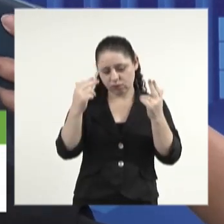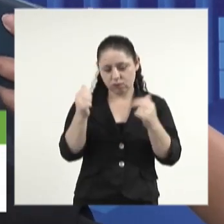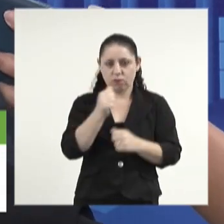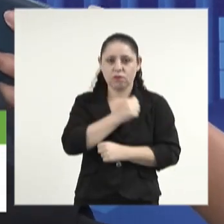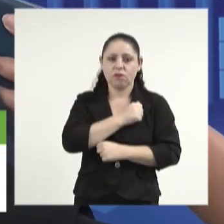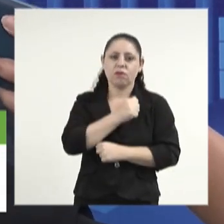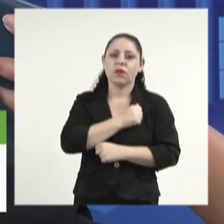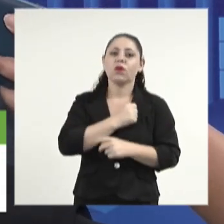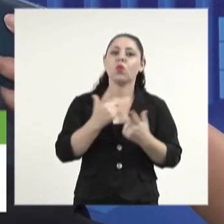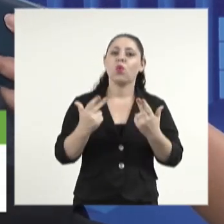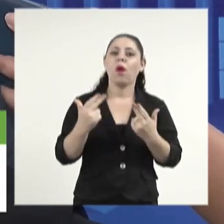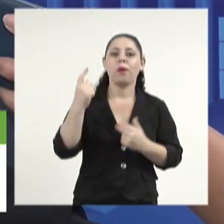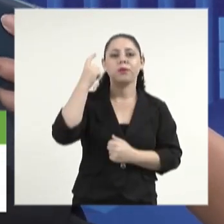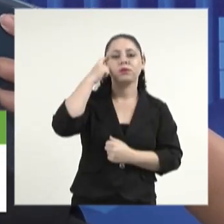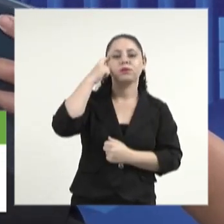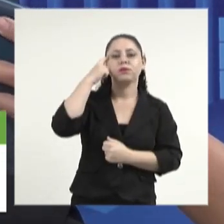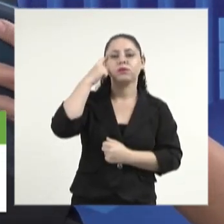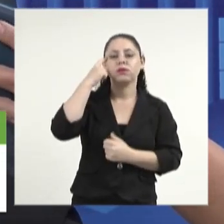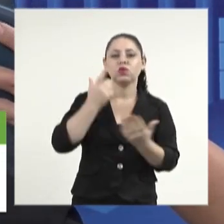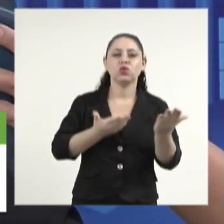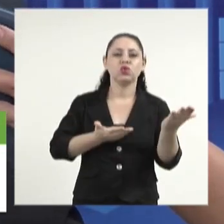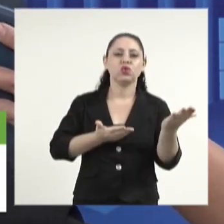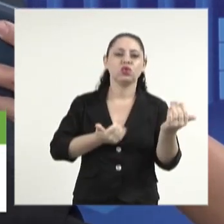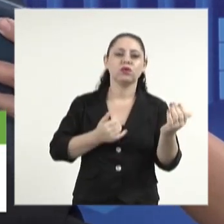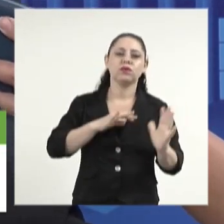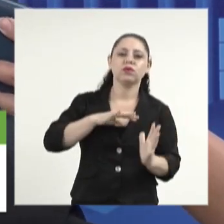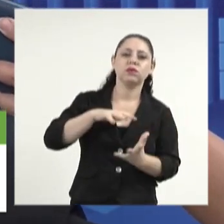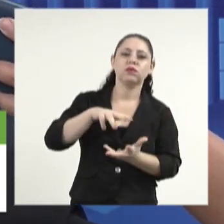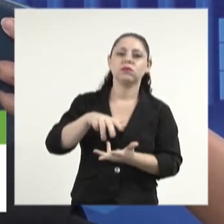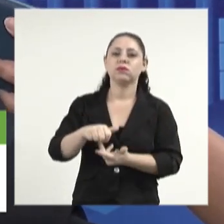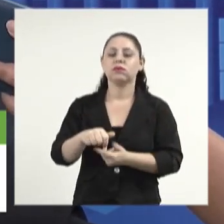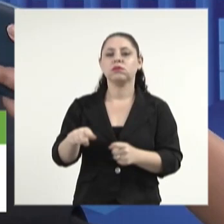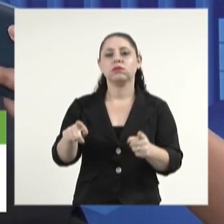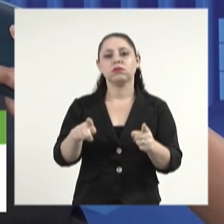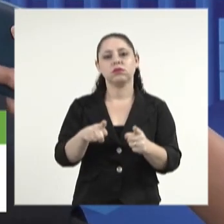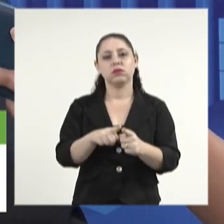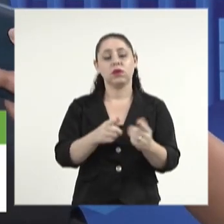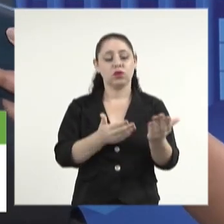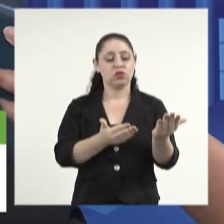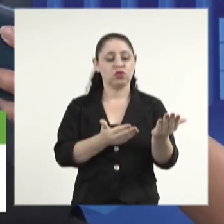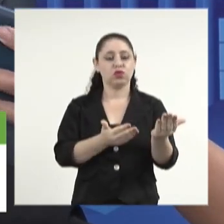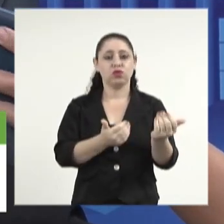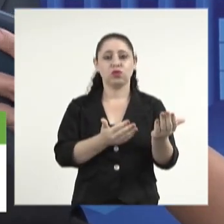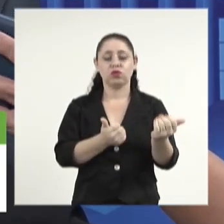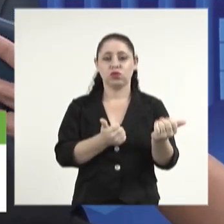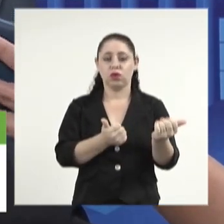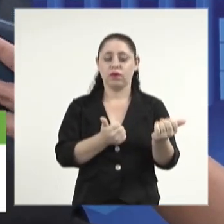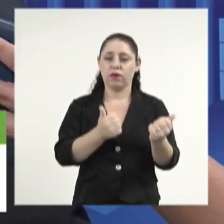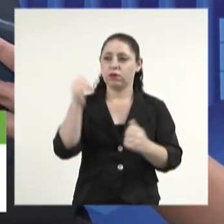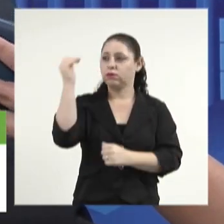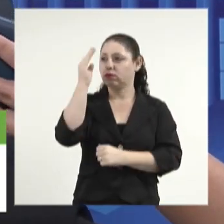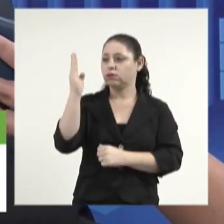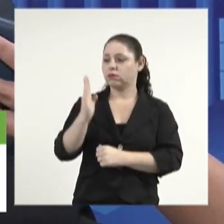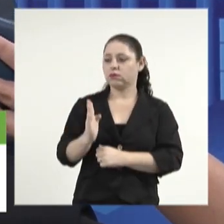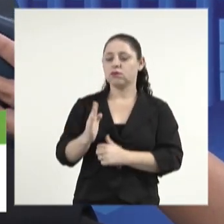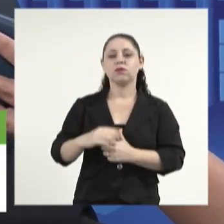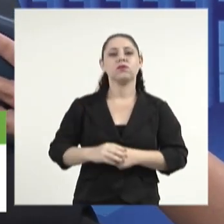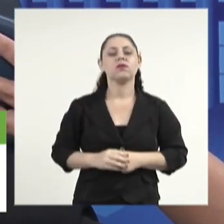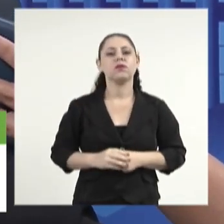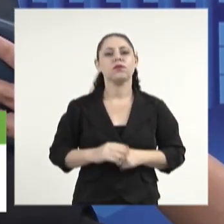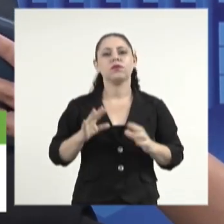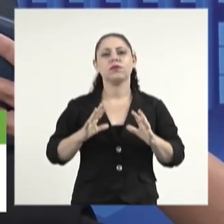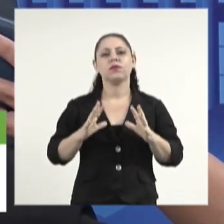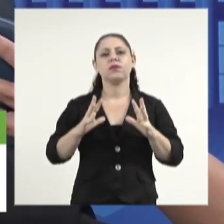que pensou na juventude do mundo e também nos jovens do Brasil e